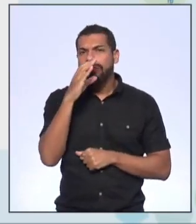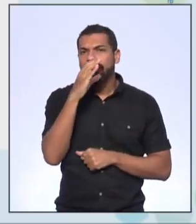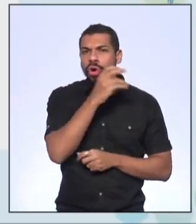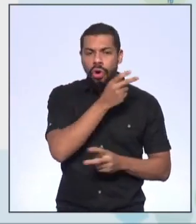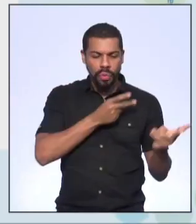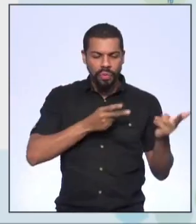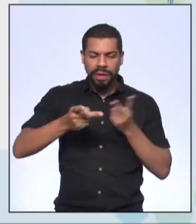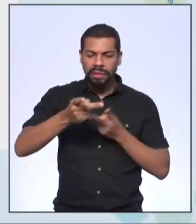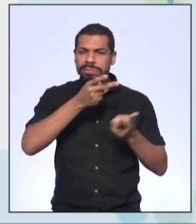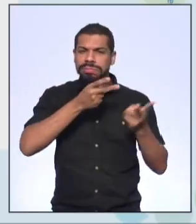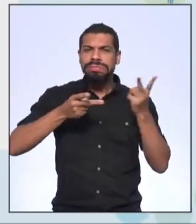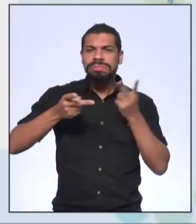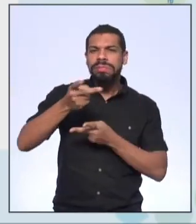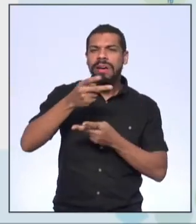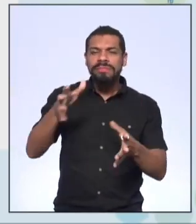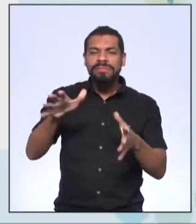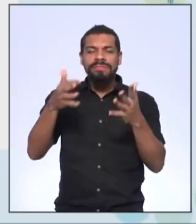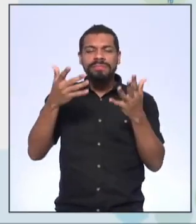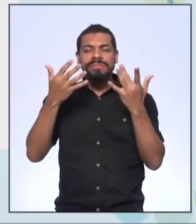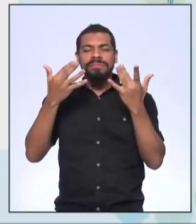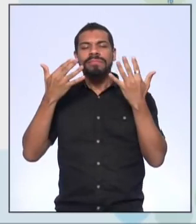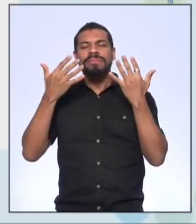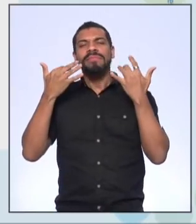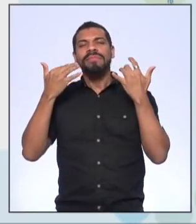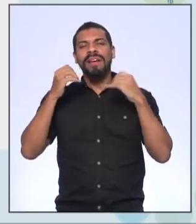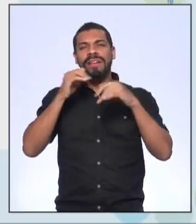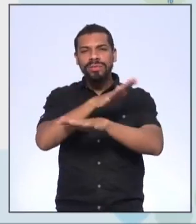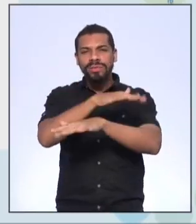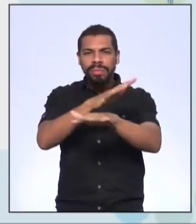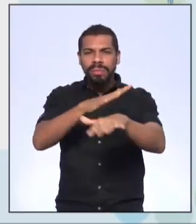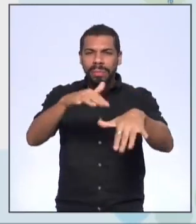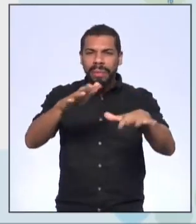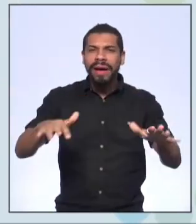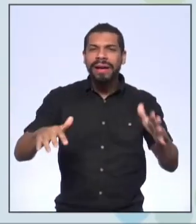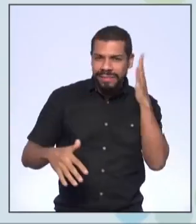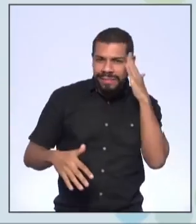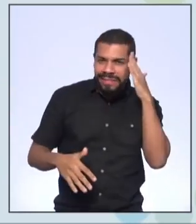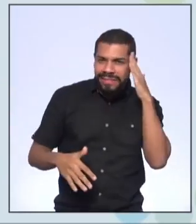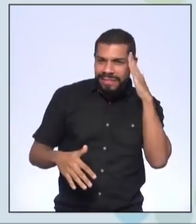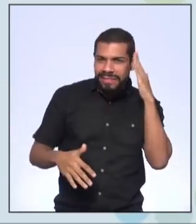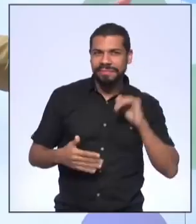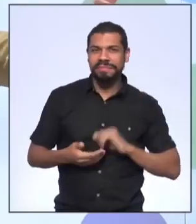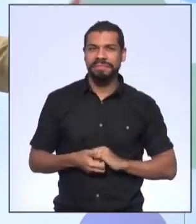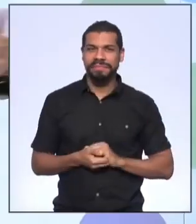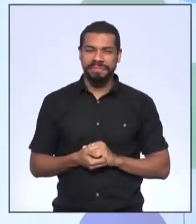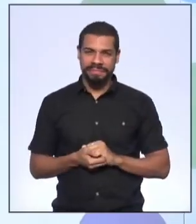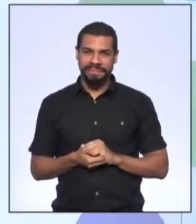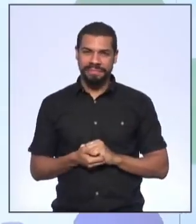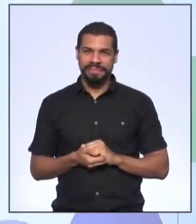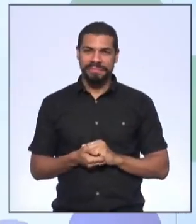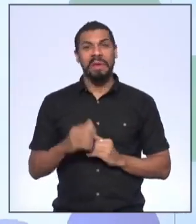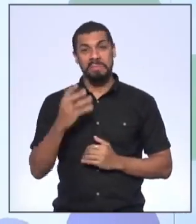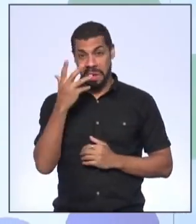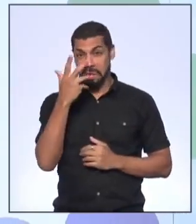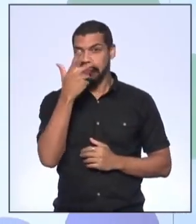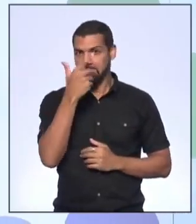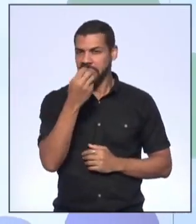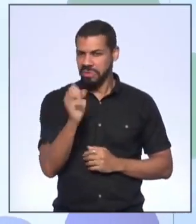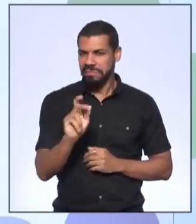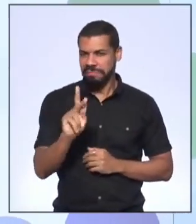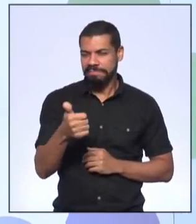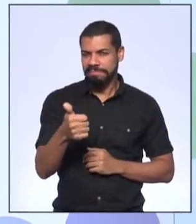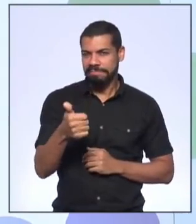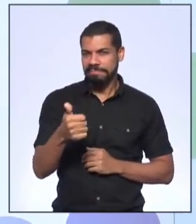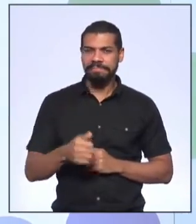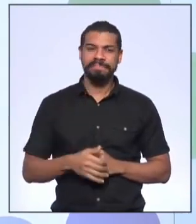aquela brisa gostosa, né? Do mar, né? Dá vontade até de tocar uma música, de cantar ali naquela hora, né? Tudo bonitinho, tranquilo? O